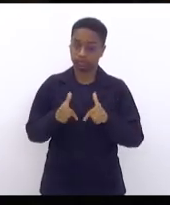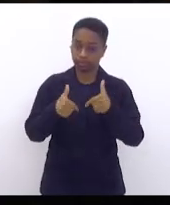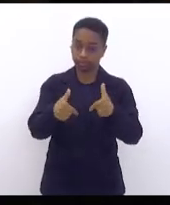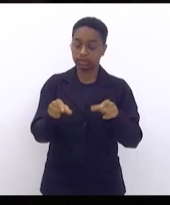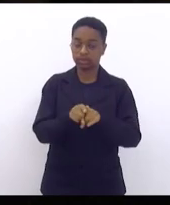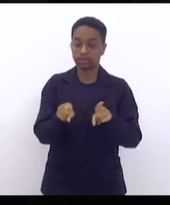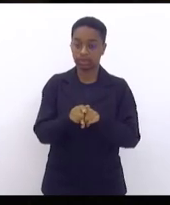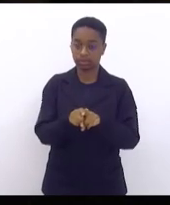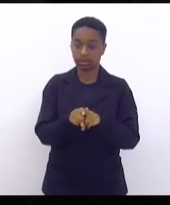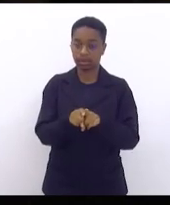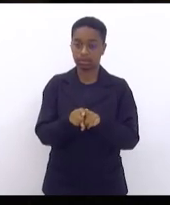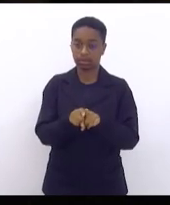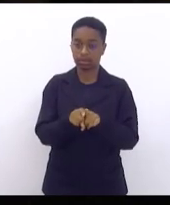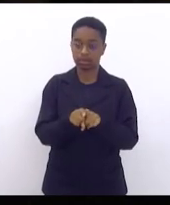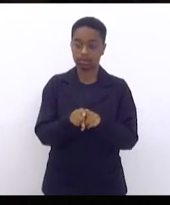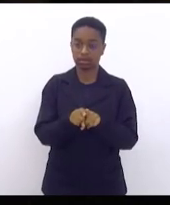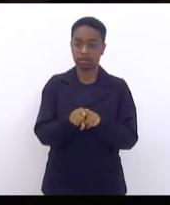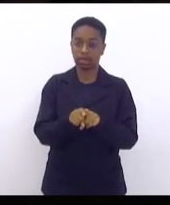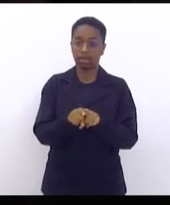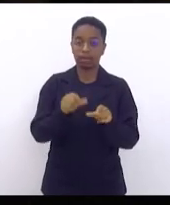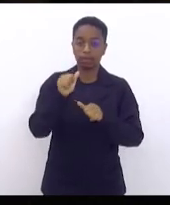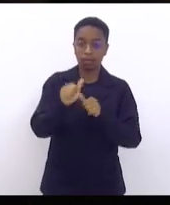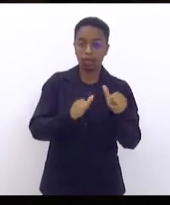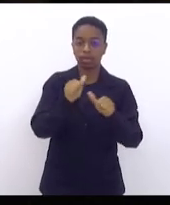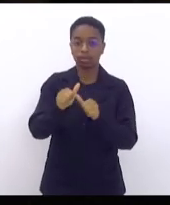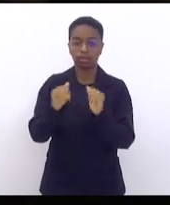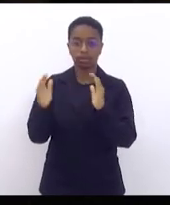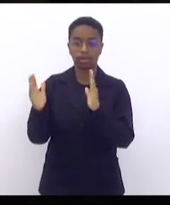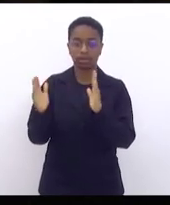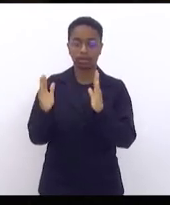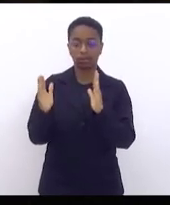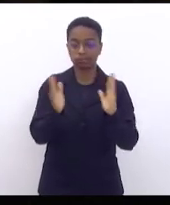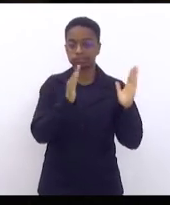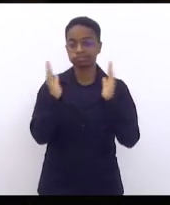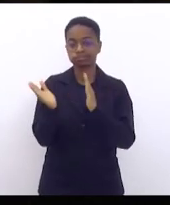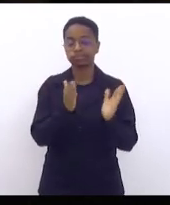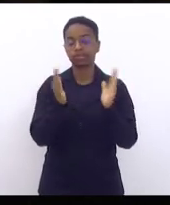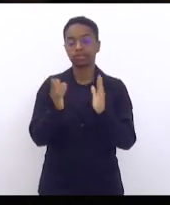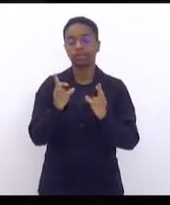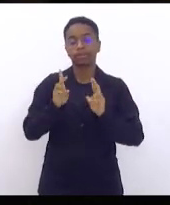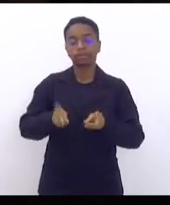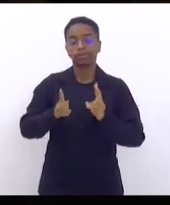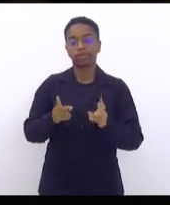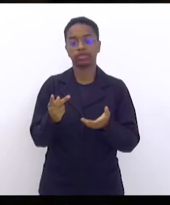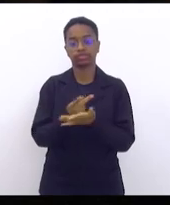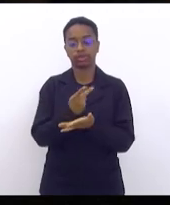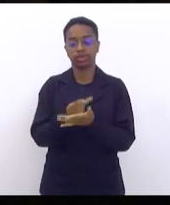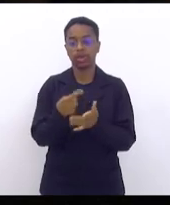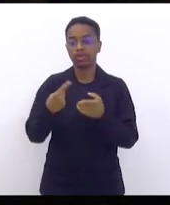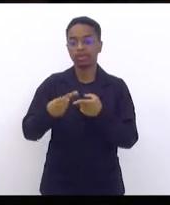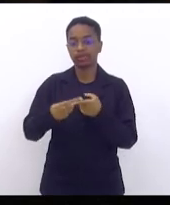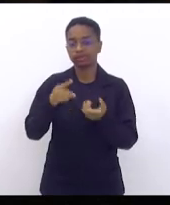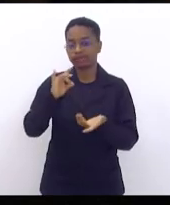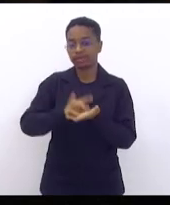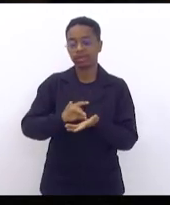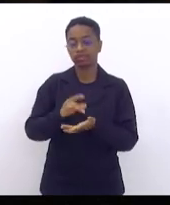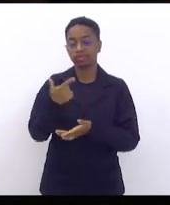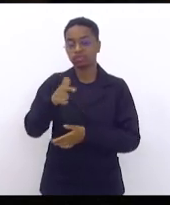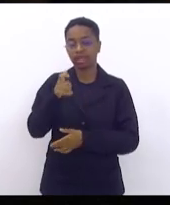que chega governo, sai governo, vão cometer o mesmo erro, porque não se quer, não